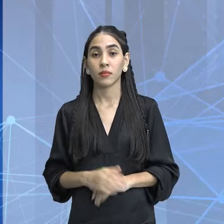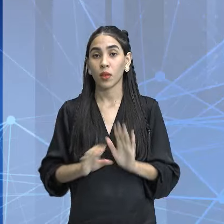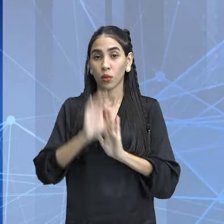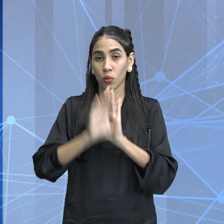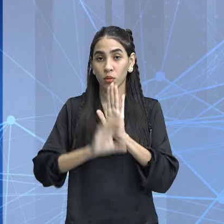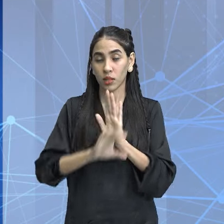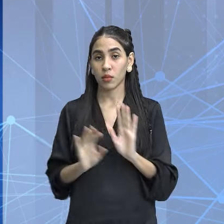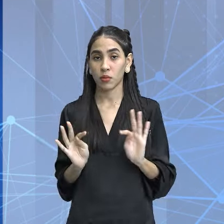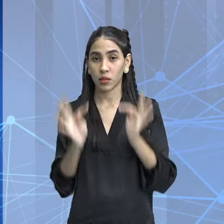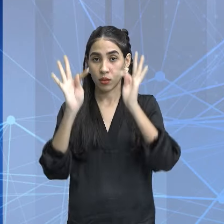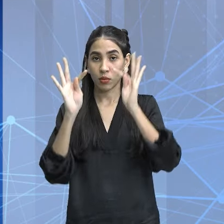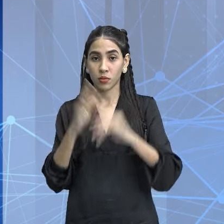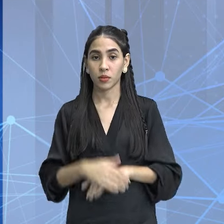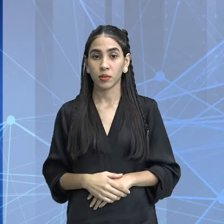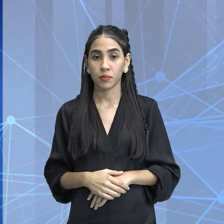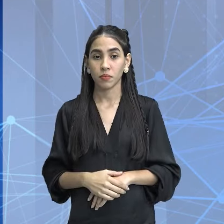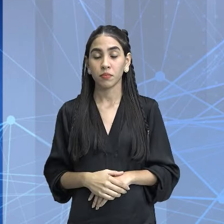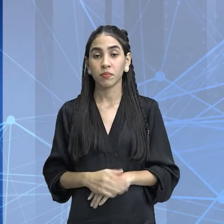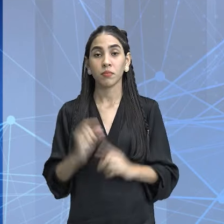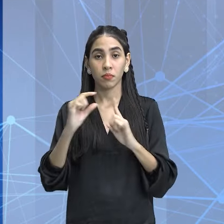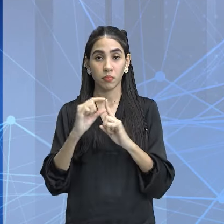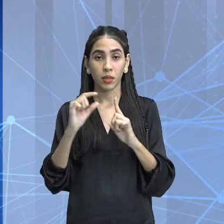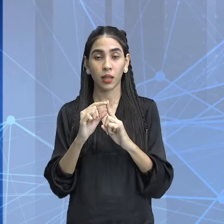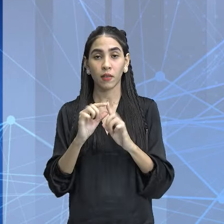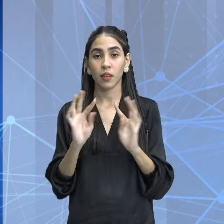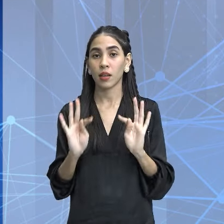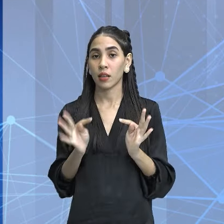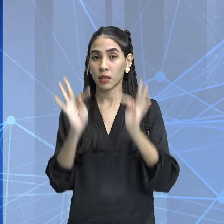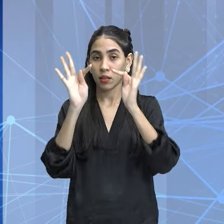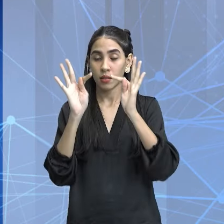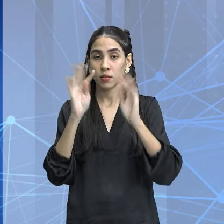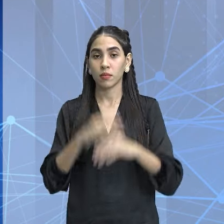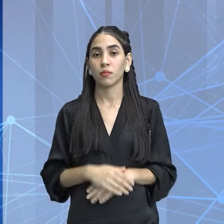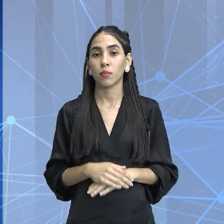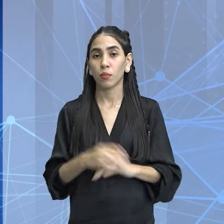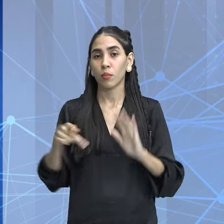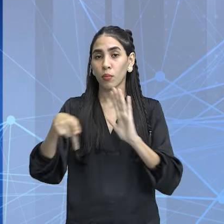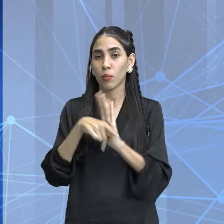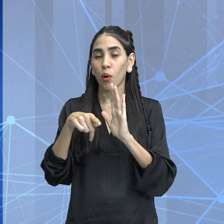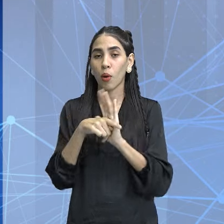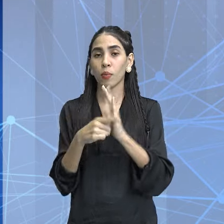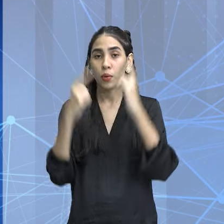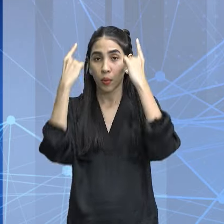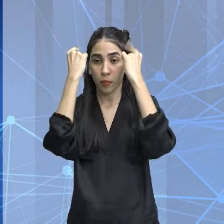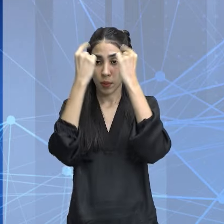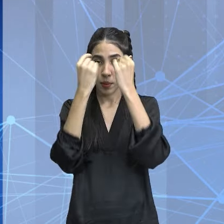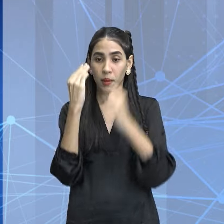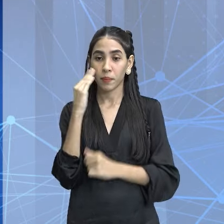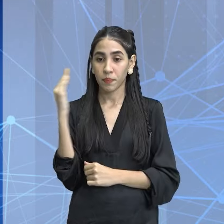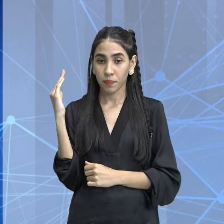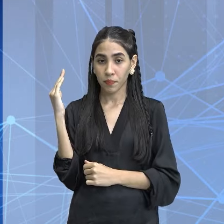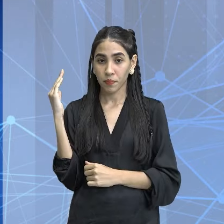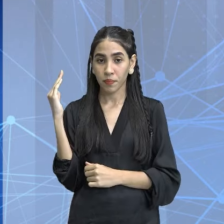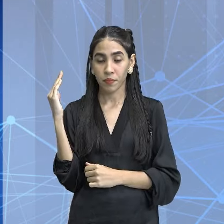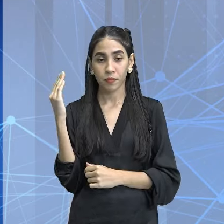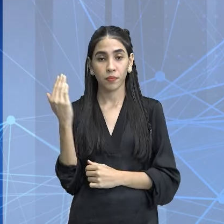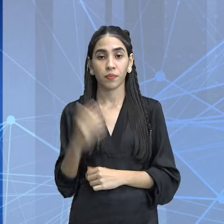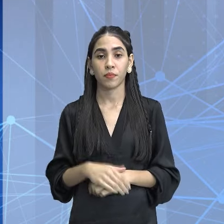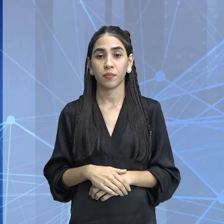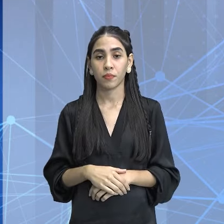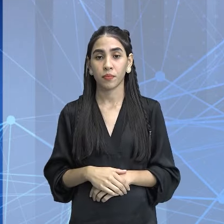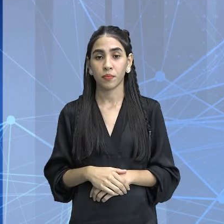Definindo tecnologia. Essa palavra tecnologia vem do grego. Está aí em grego e nós não sabemos